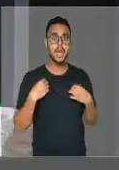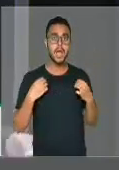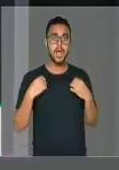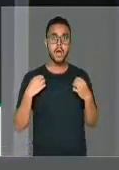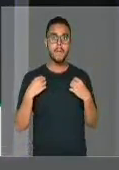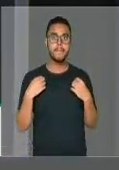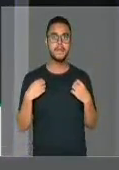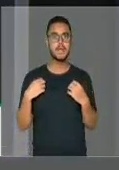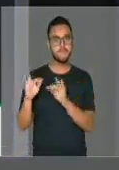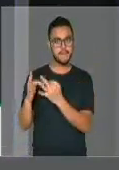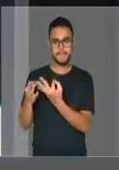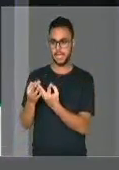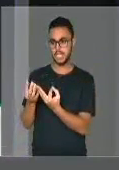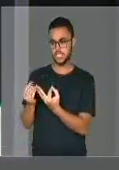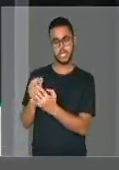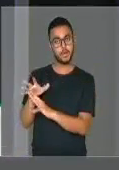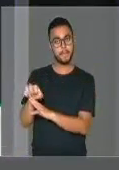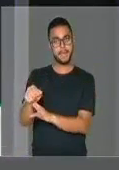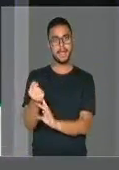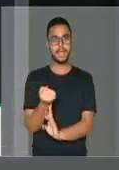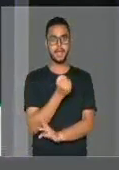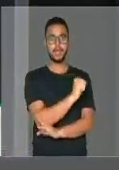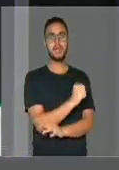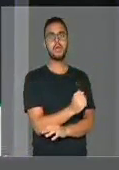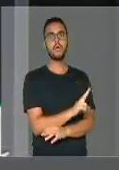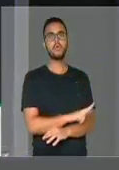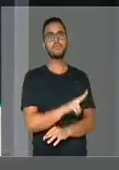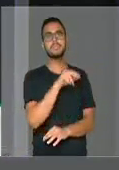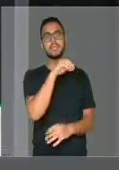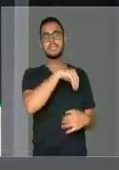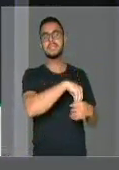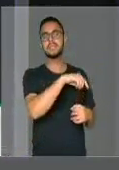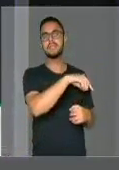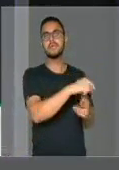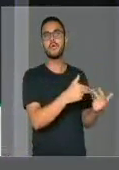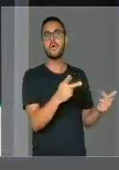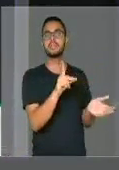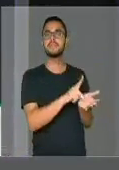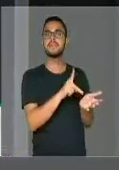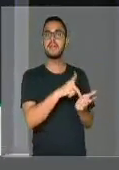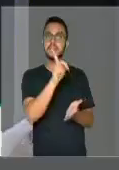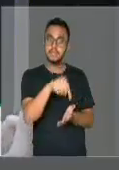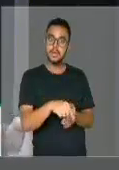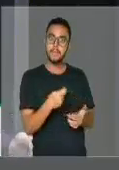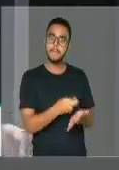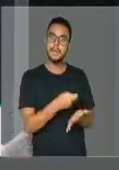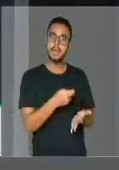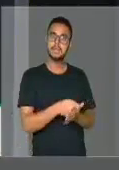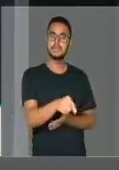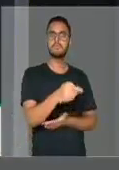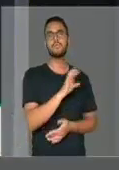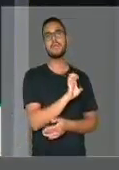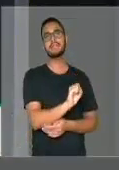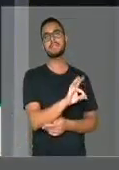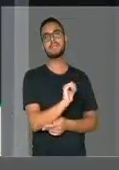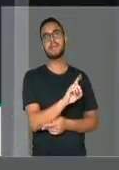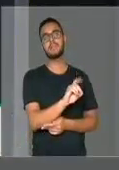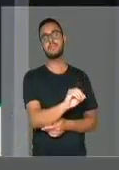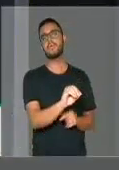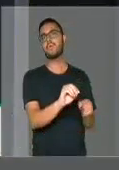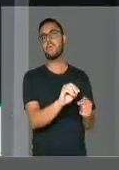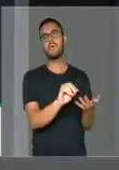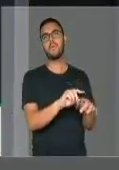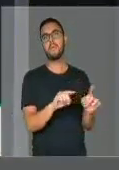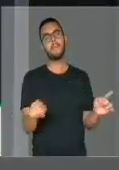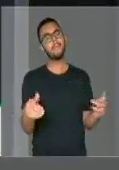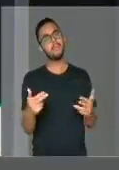dinheiro das suas famílias, né? E o que seria uma obrigação do Estado. Então, senhor governador, olhe para os policiais militares, esses